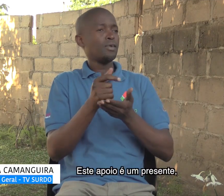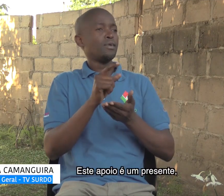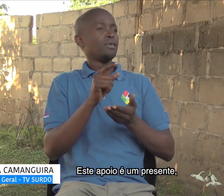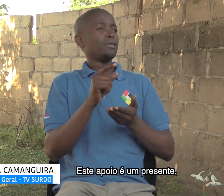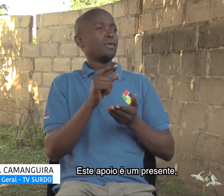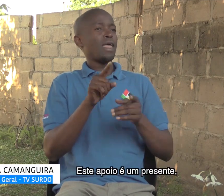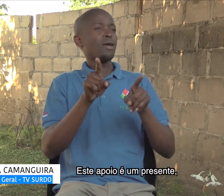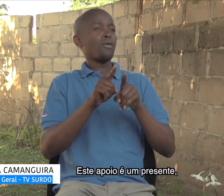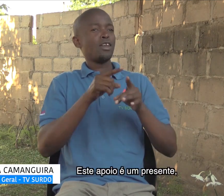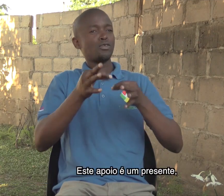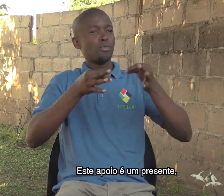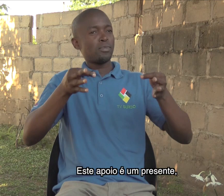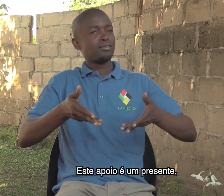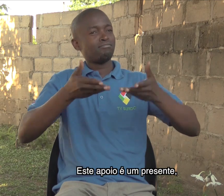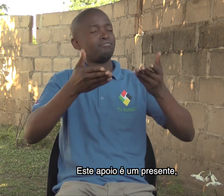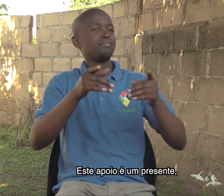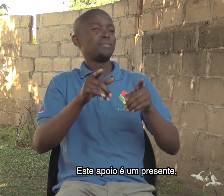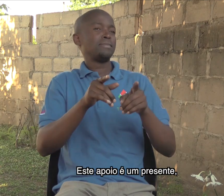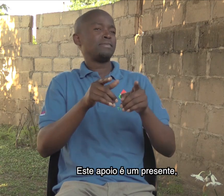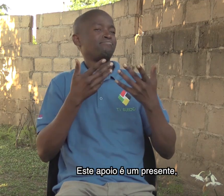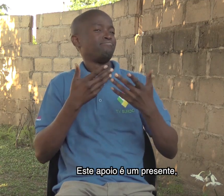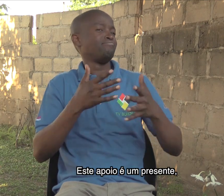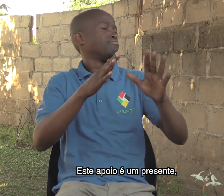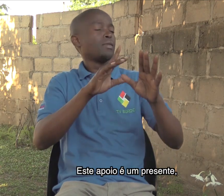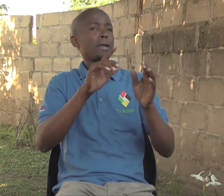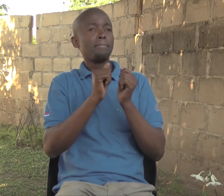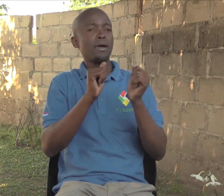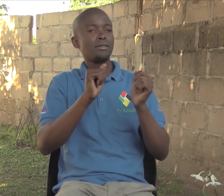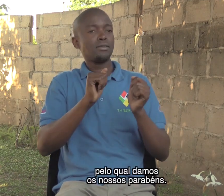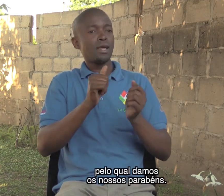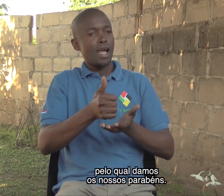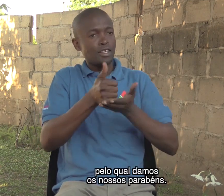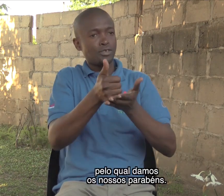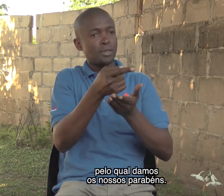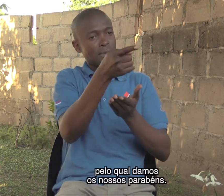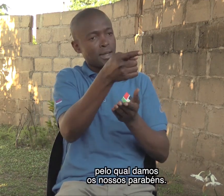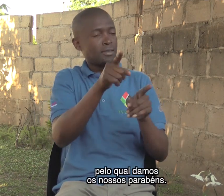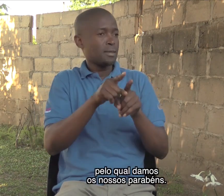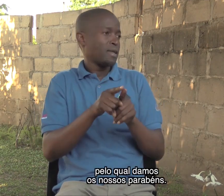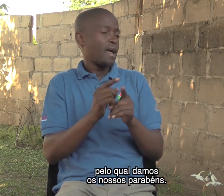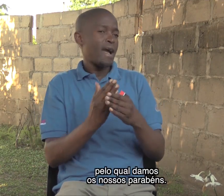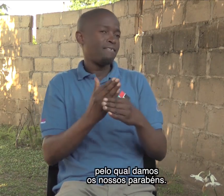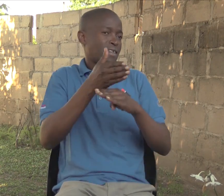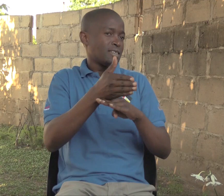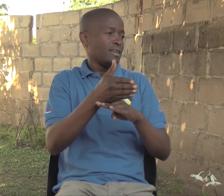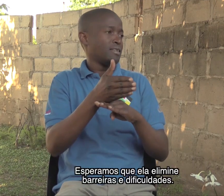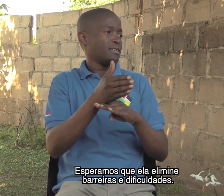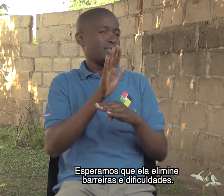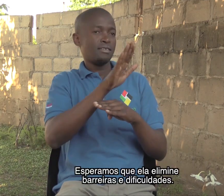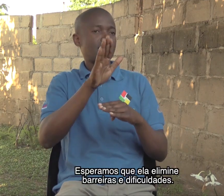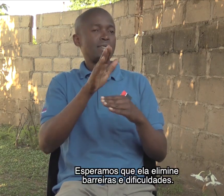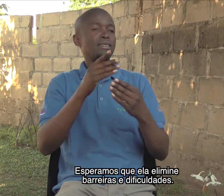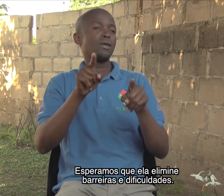Este apoio é um presente, pelo qual damos os